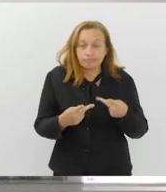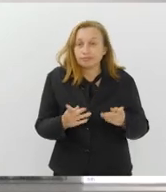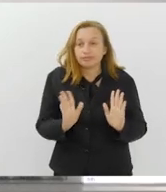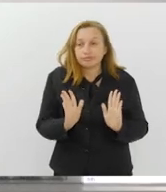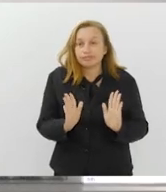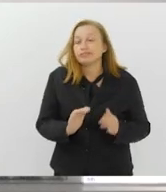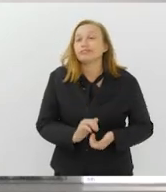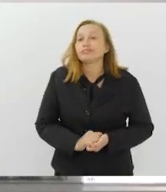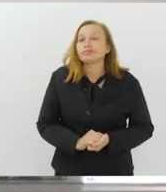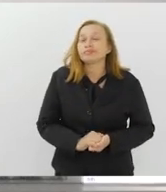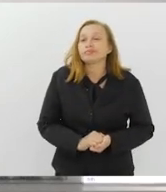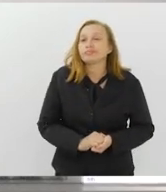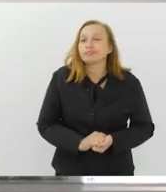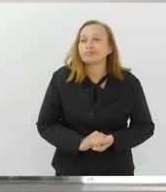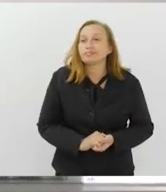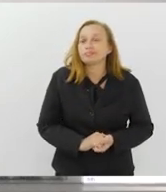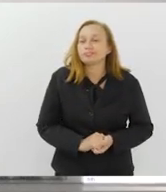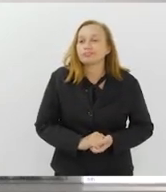vou.